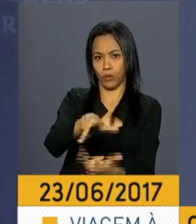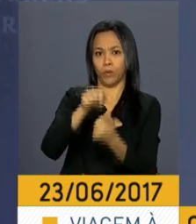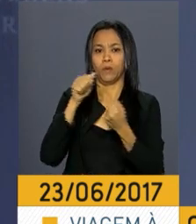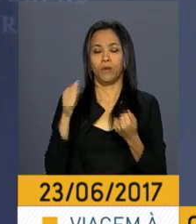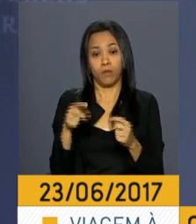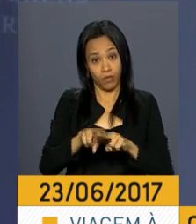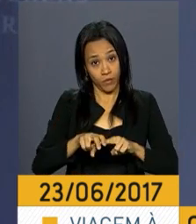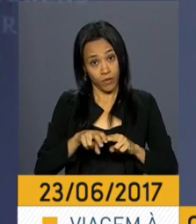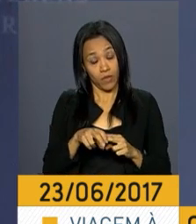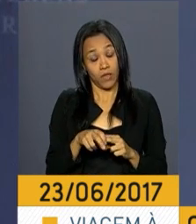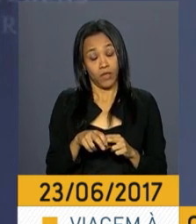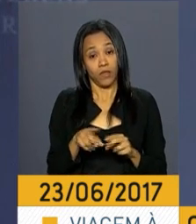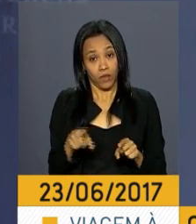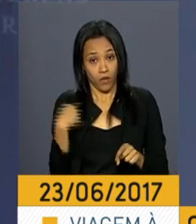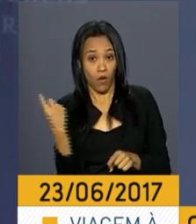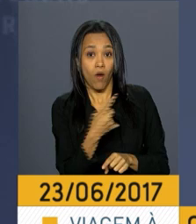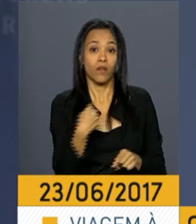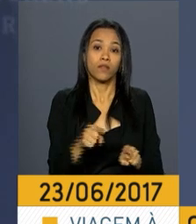outro lado,